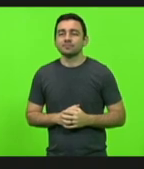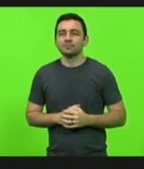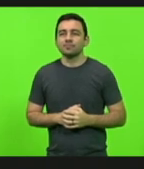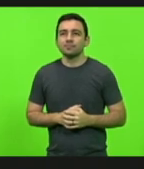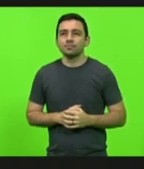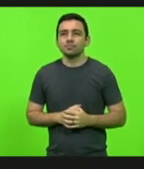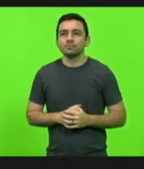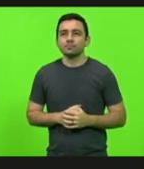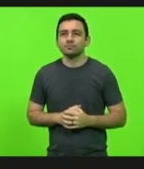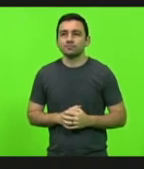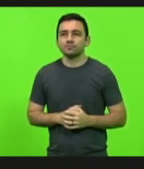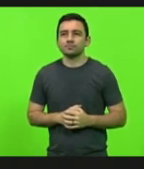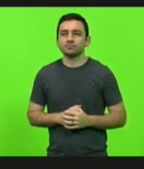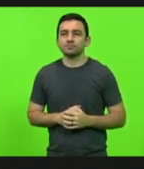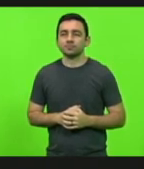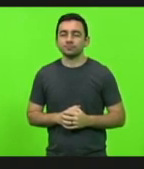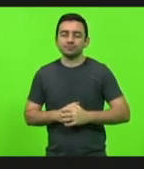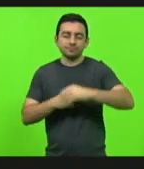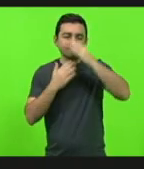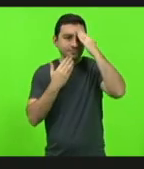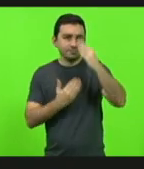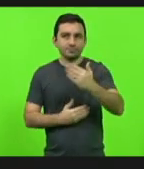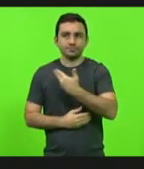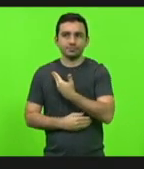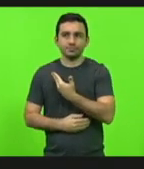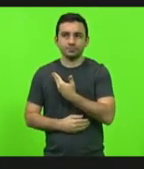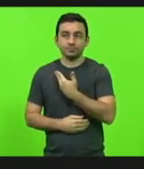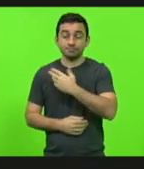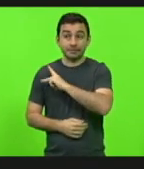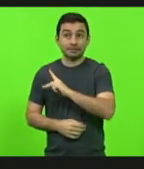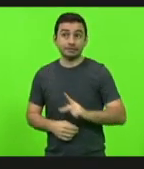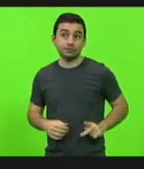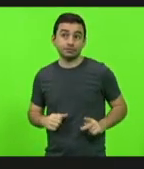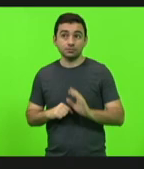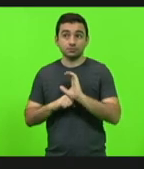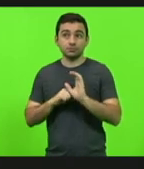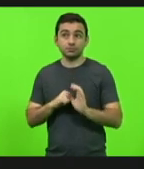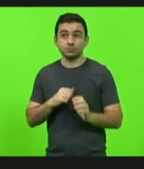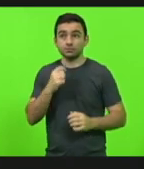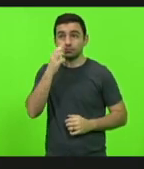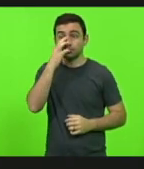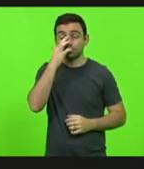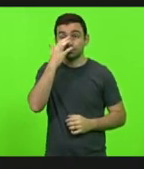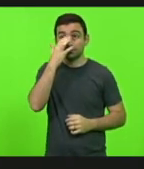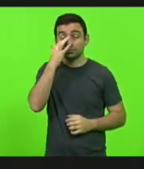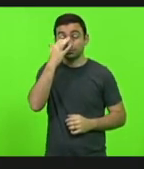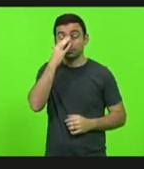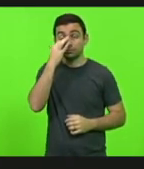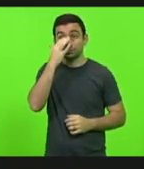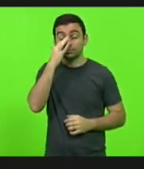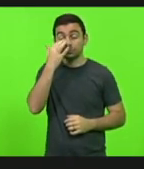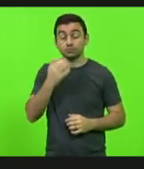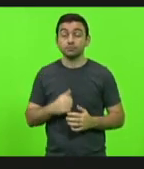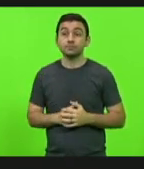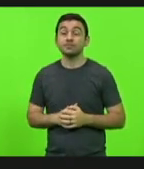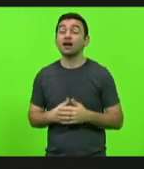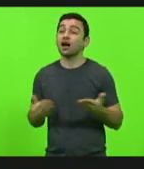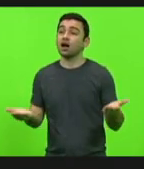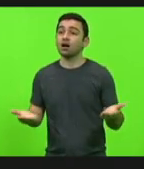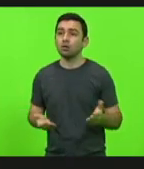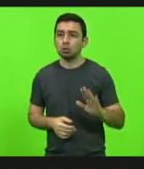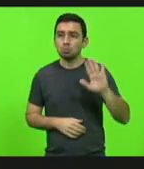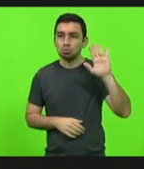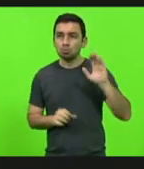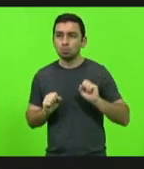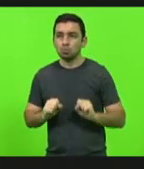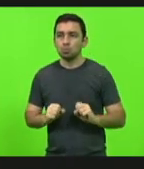é muito obrigado amigo presente Comedy e eu deixo a palavra Se alguém quiser